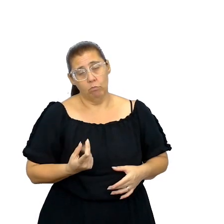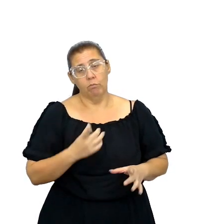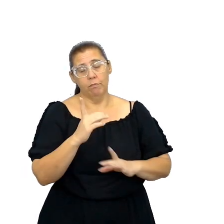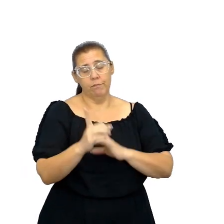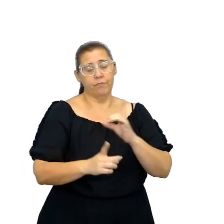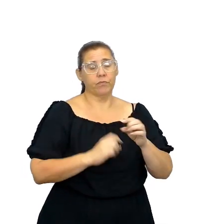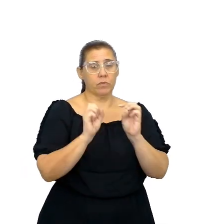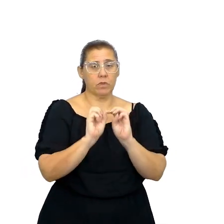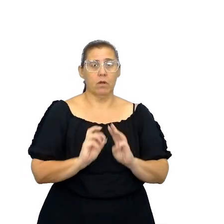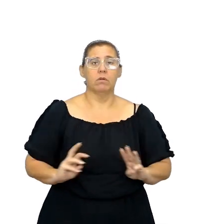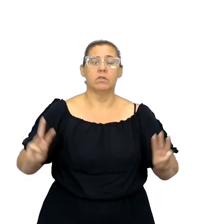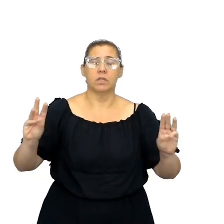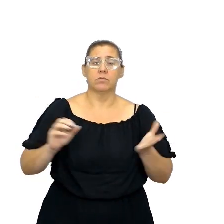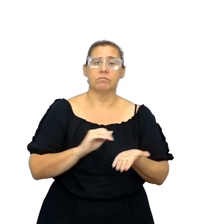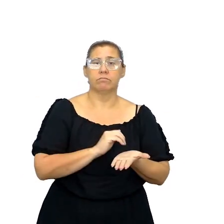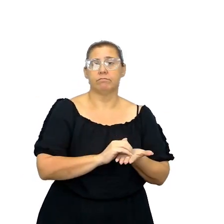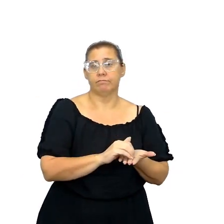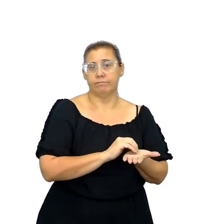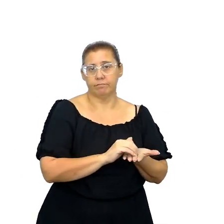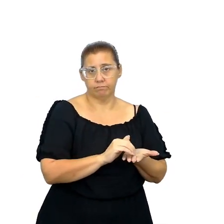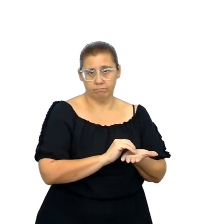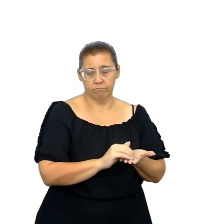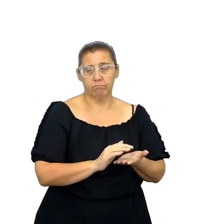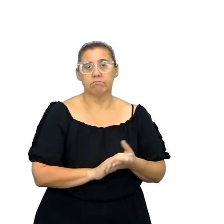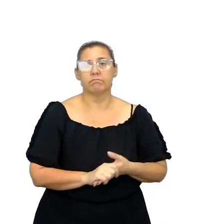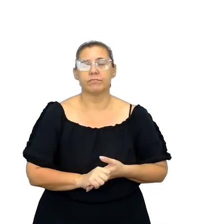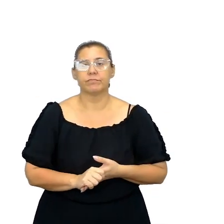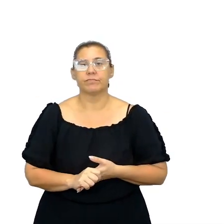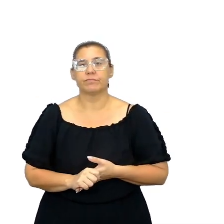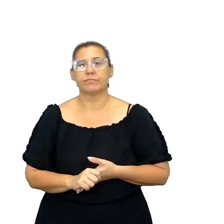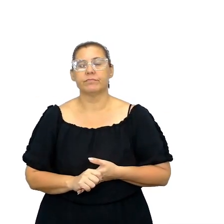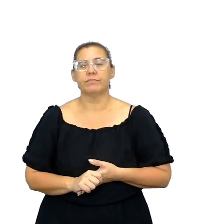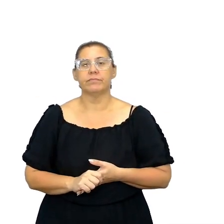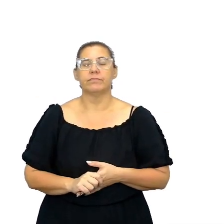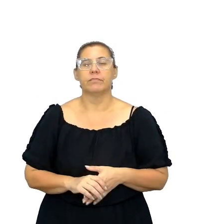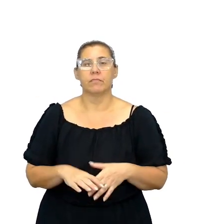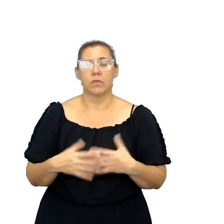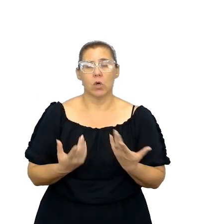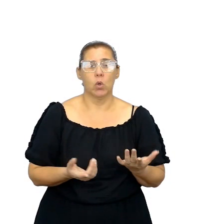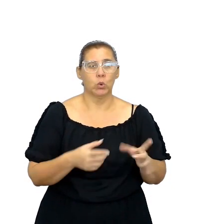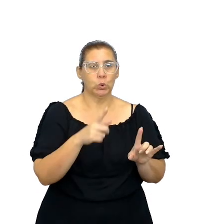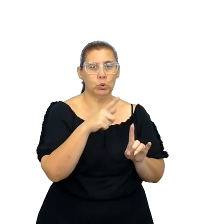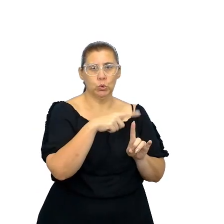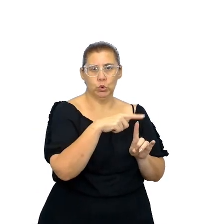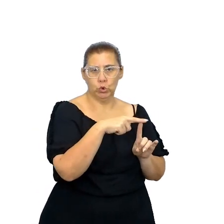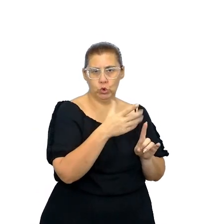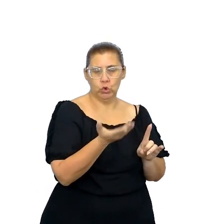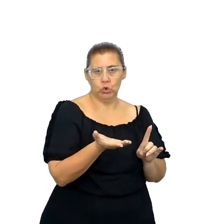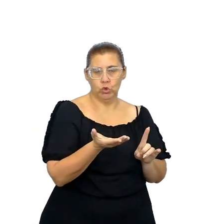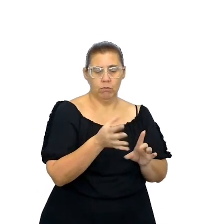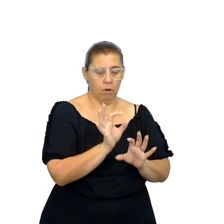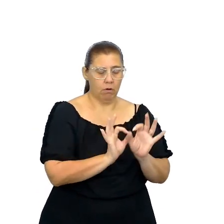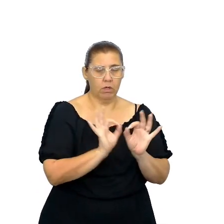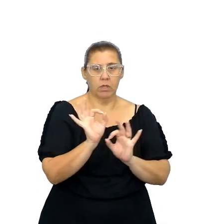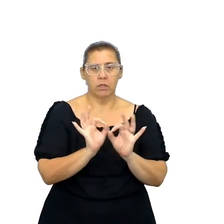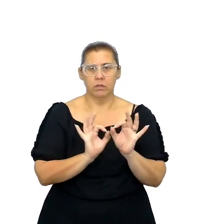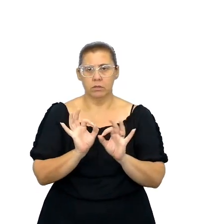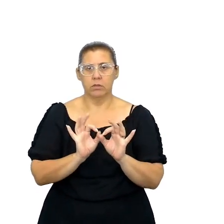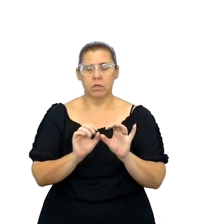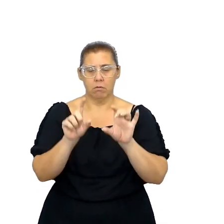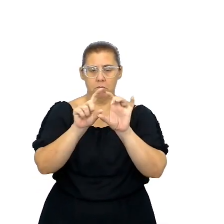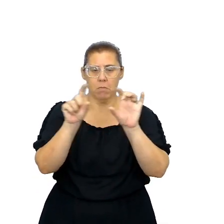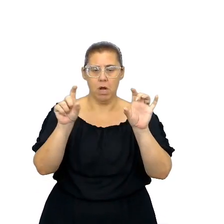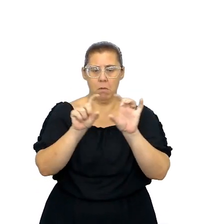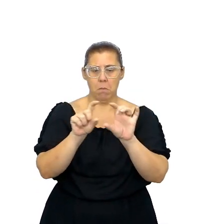no site da SEDUC, é uma orientação. O estilo, nós estamos aqui observando, né, a organização em